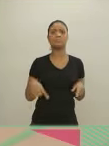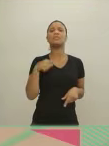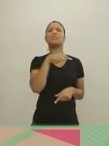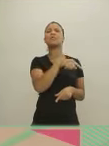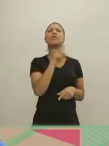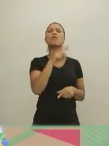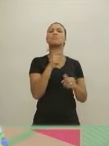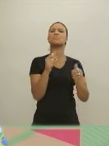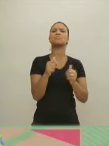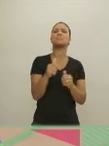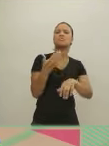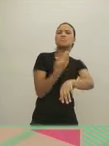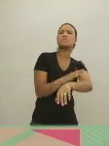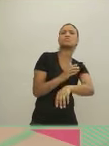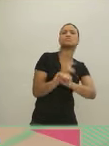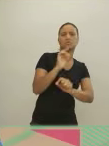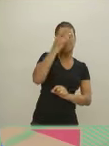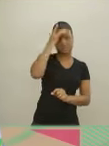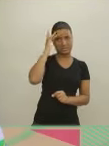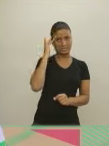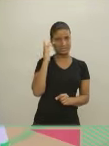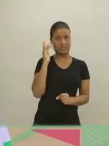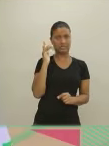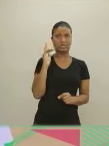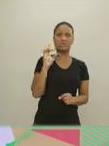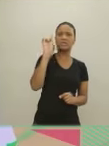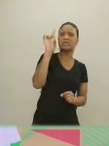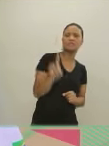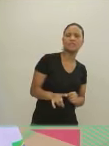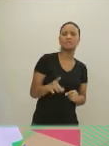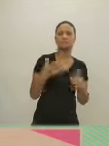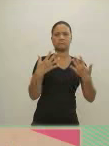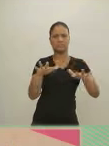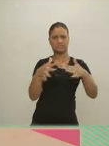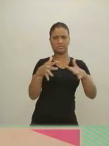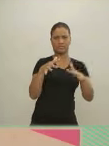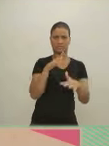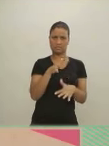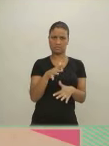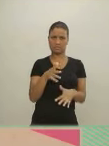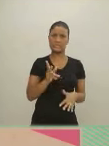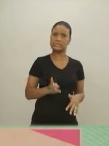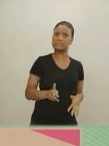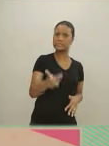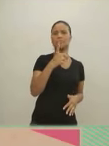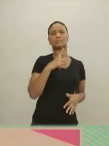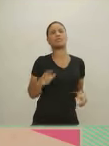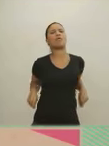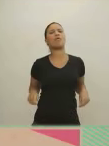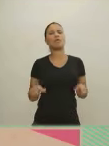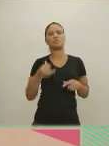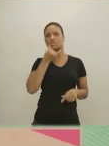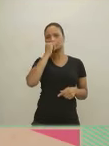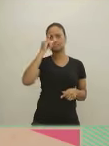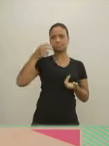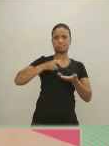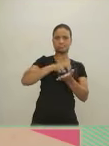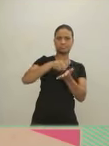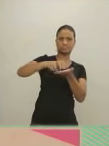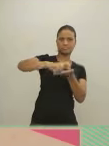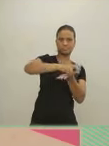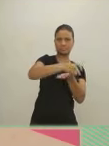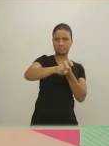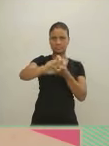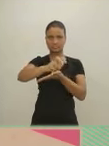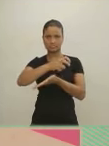deficiência mais Severa sempre com cadeira motorizada com relação à segurança o um critério